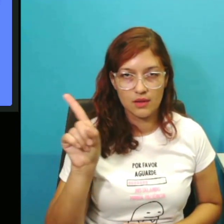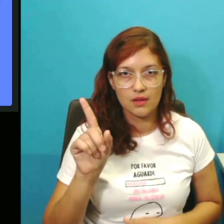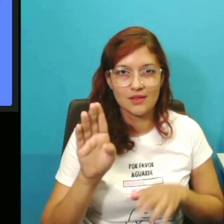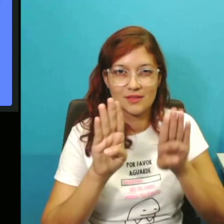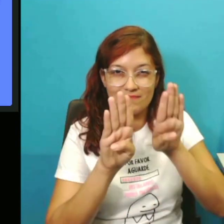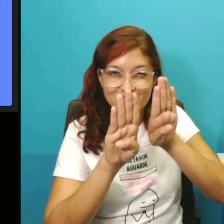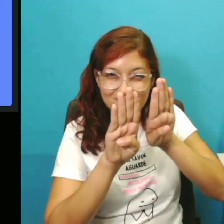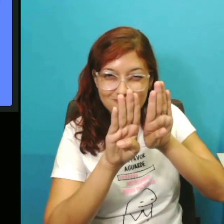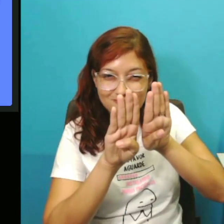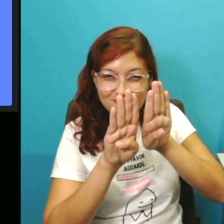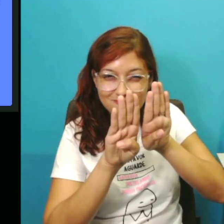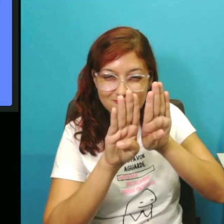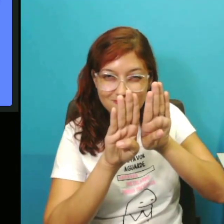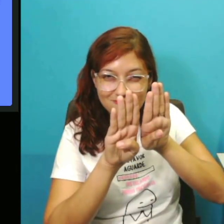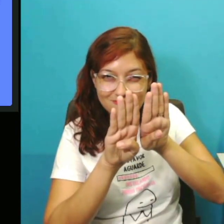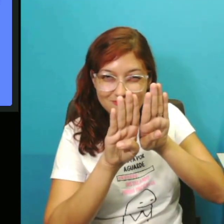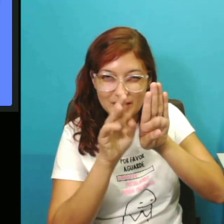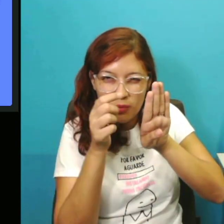nesse experimento aqui,